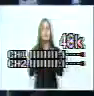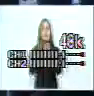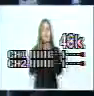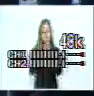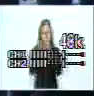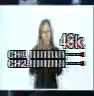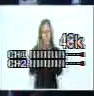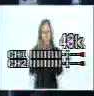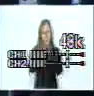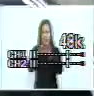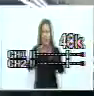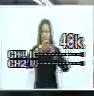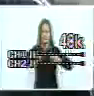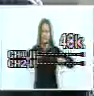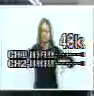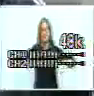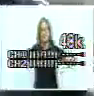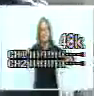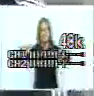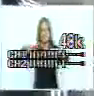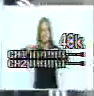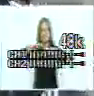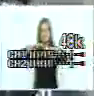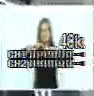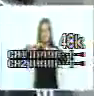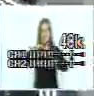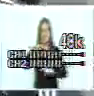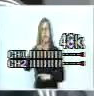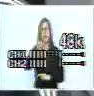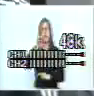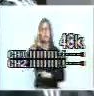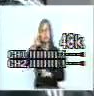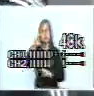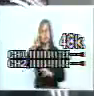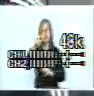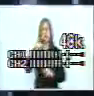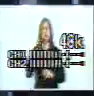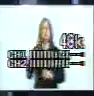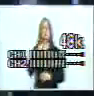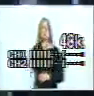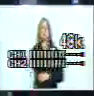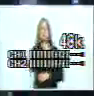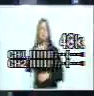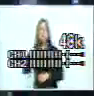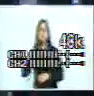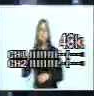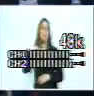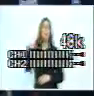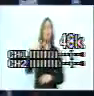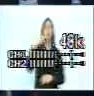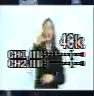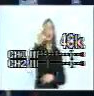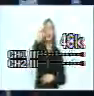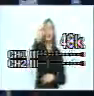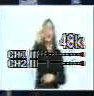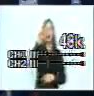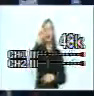a mesa diretora, o vice-presidente dessa Casa Legislativa, vereador Carlitos